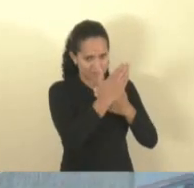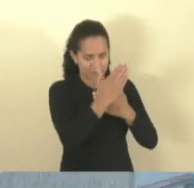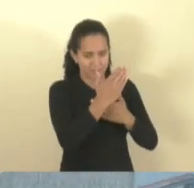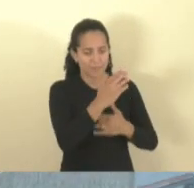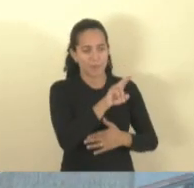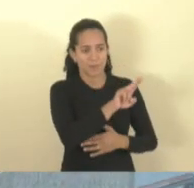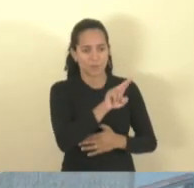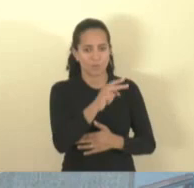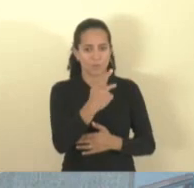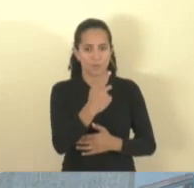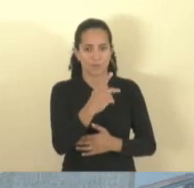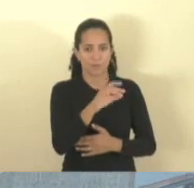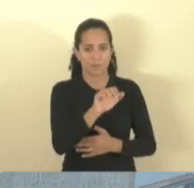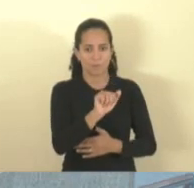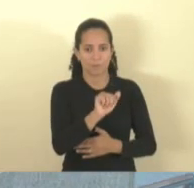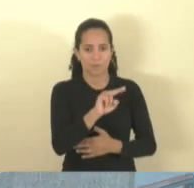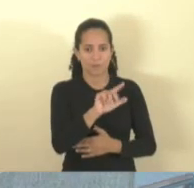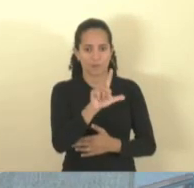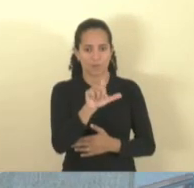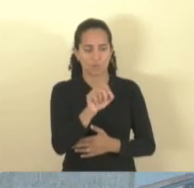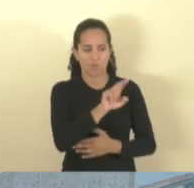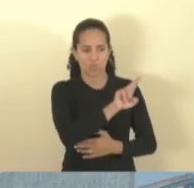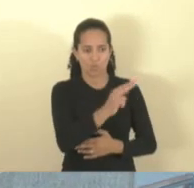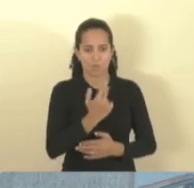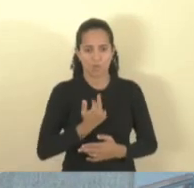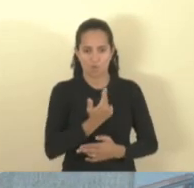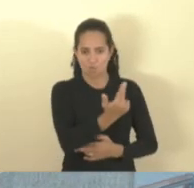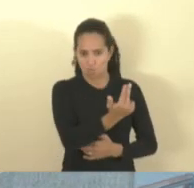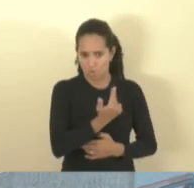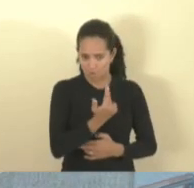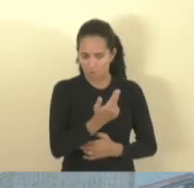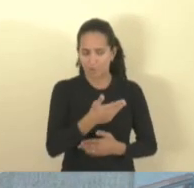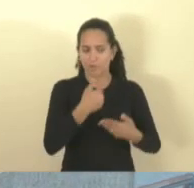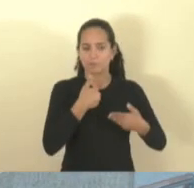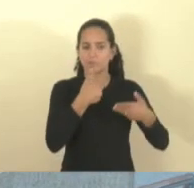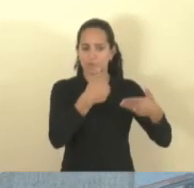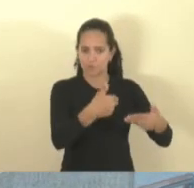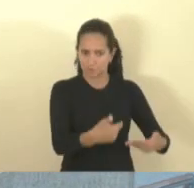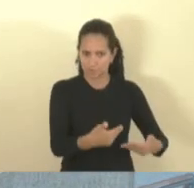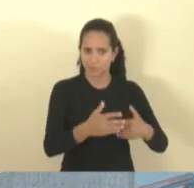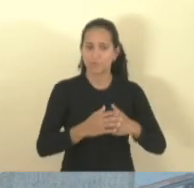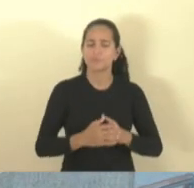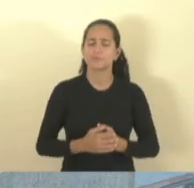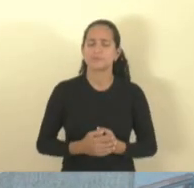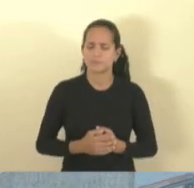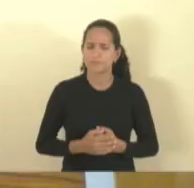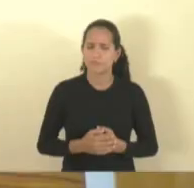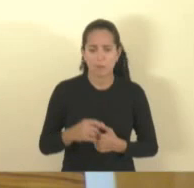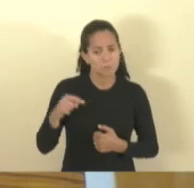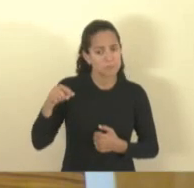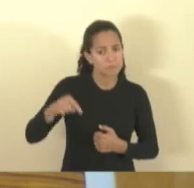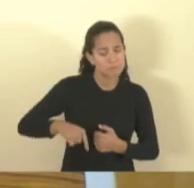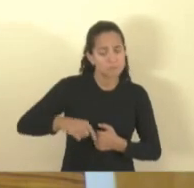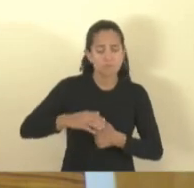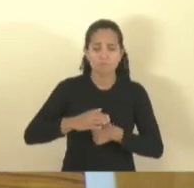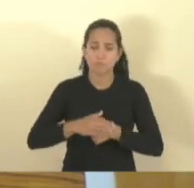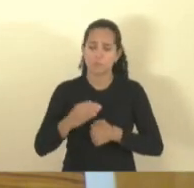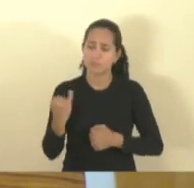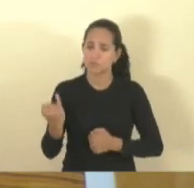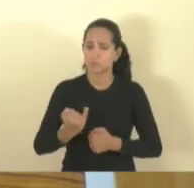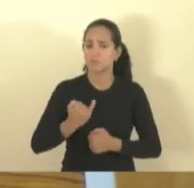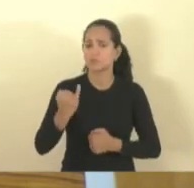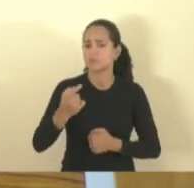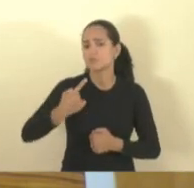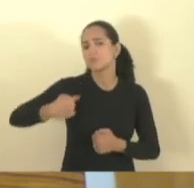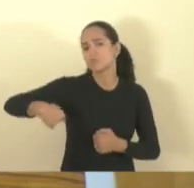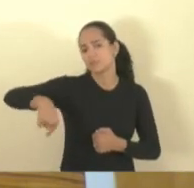convite desse momento que eu acho muito importante para nós servidores.